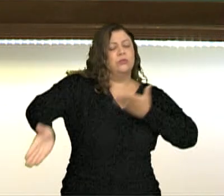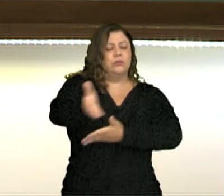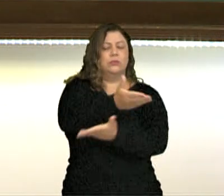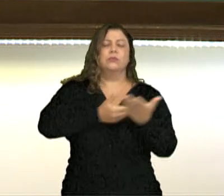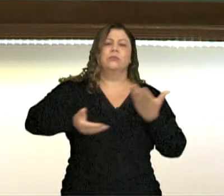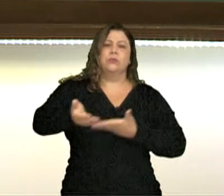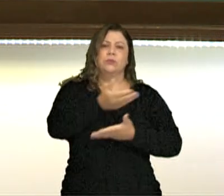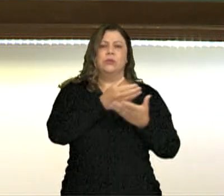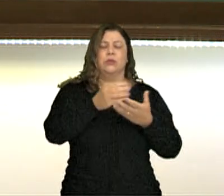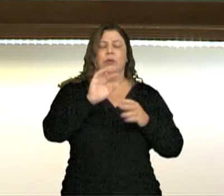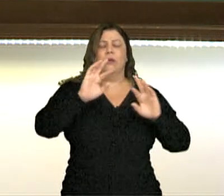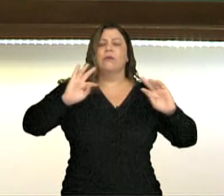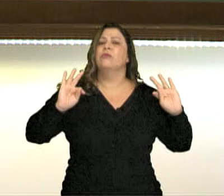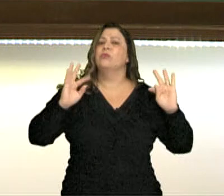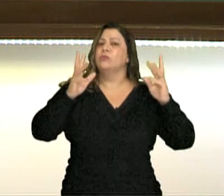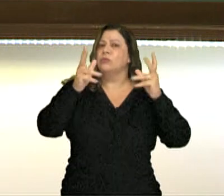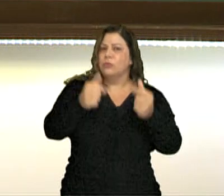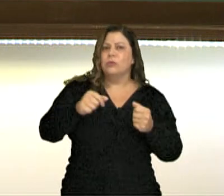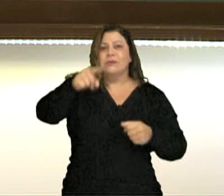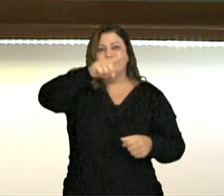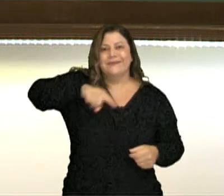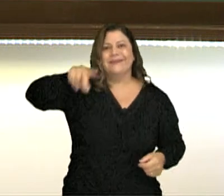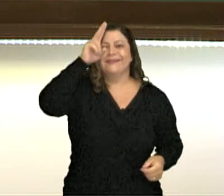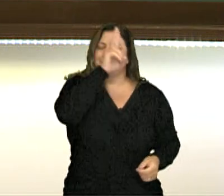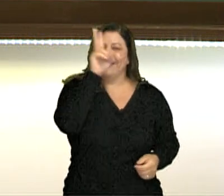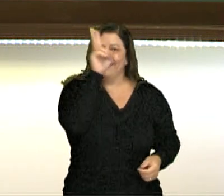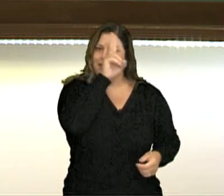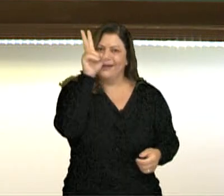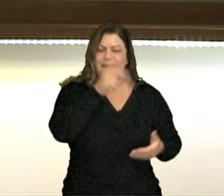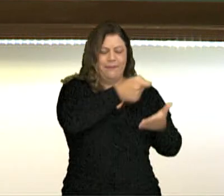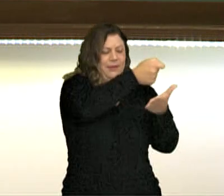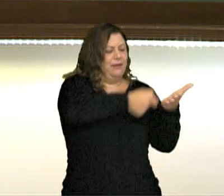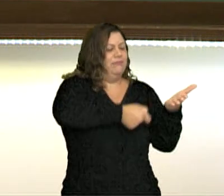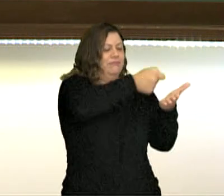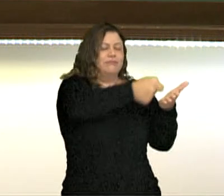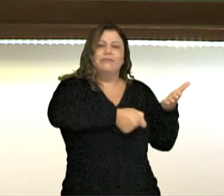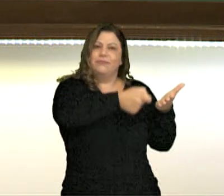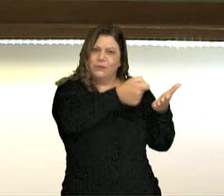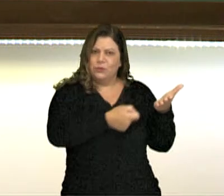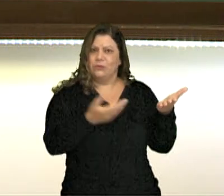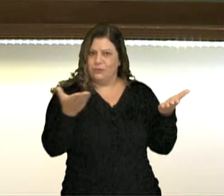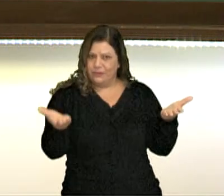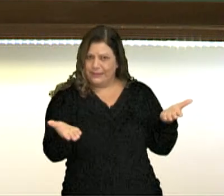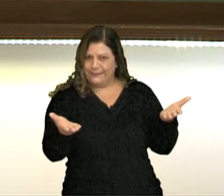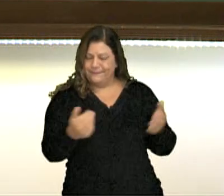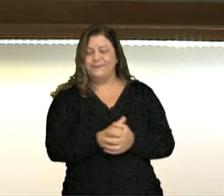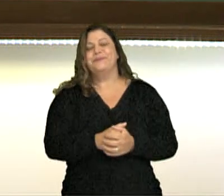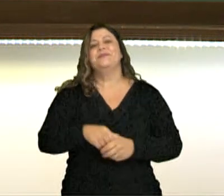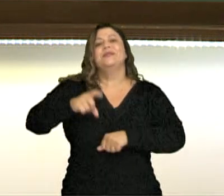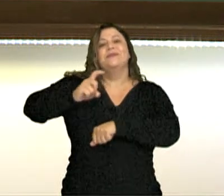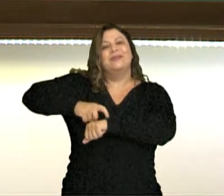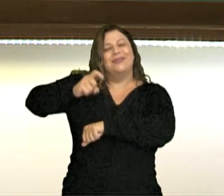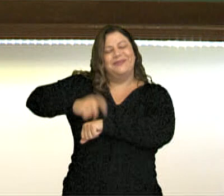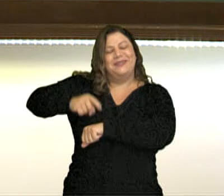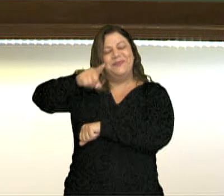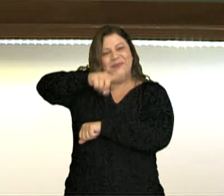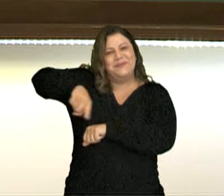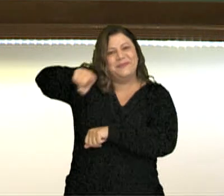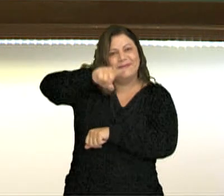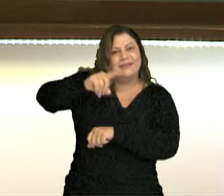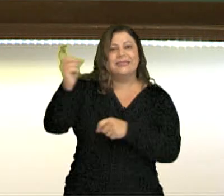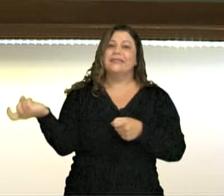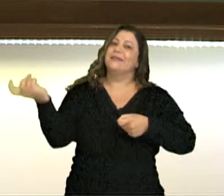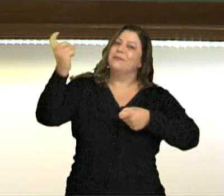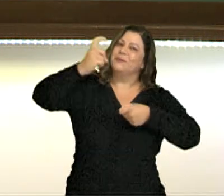todas elas. Será que vocês conseguem lembrar e fazer um registro relacionado a isso? Eu vou dar um tempinho para vocês e daqui